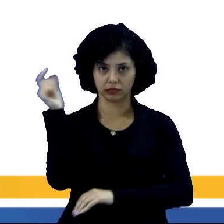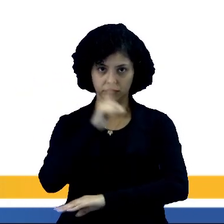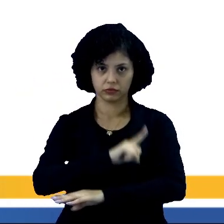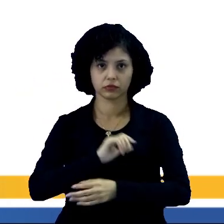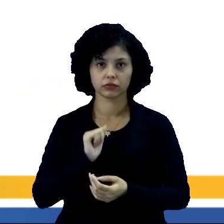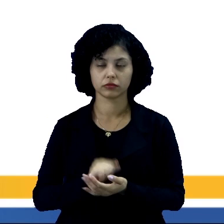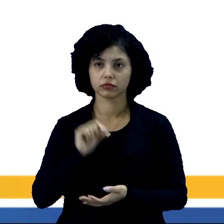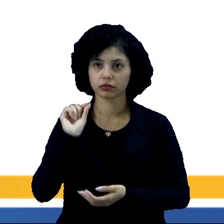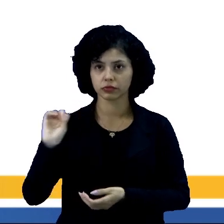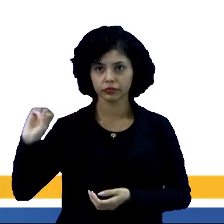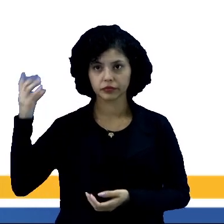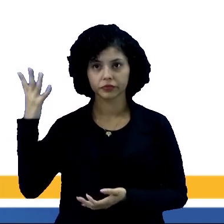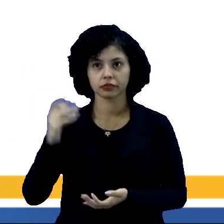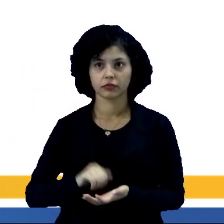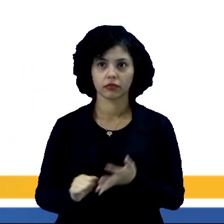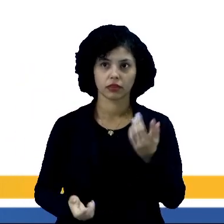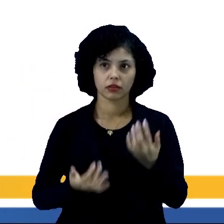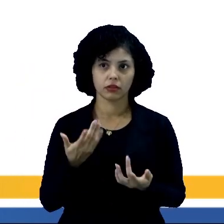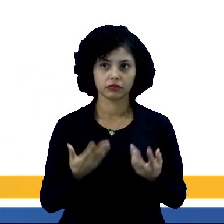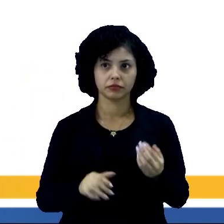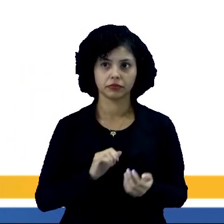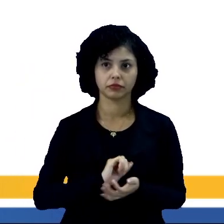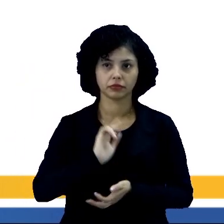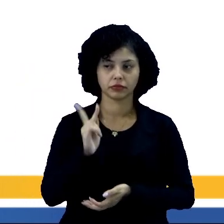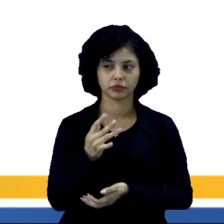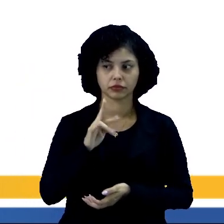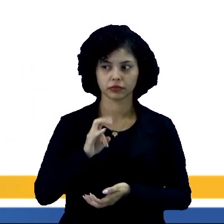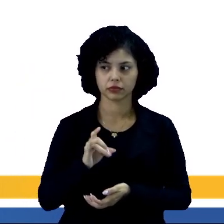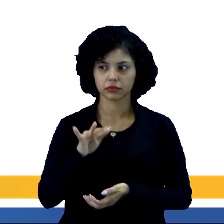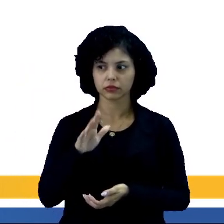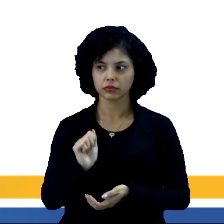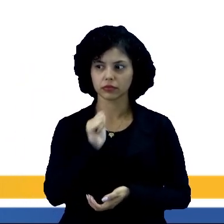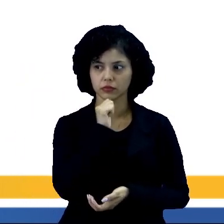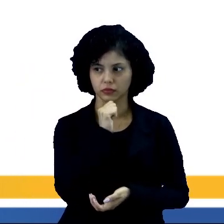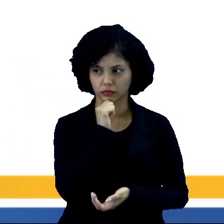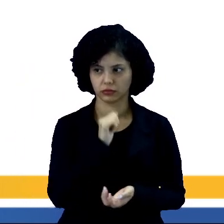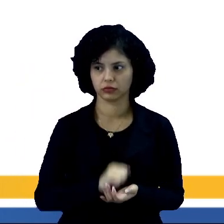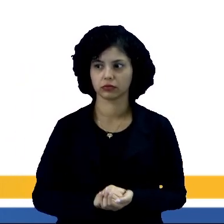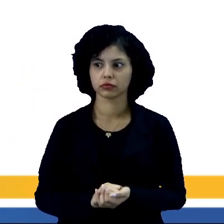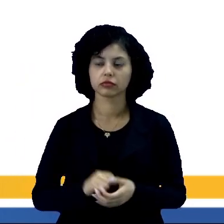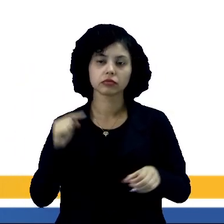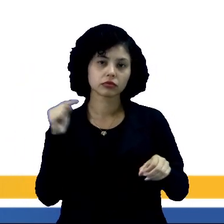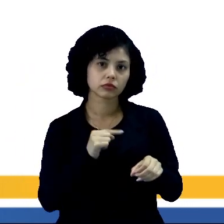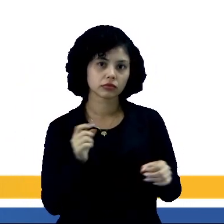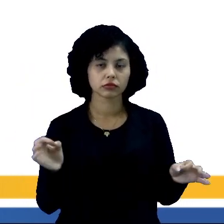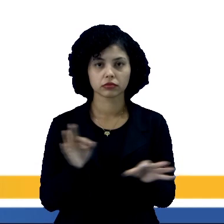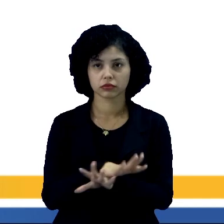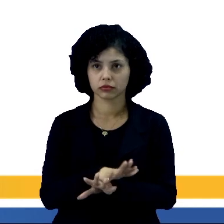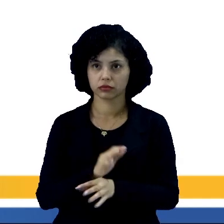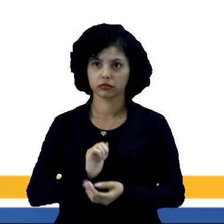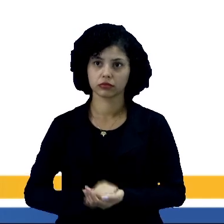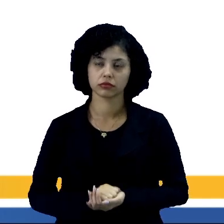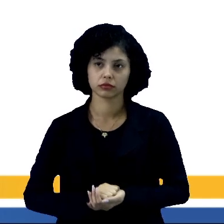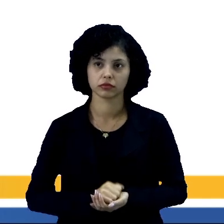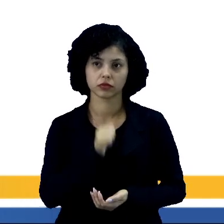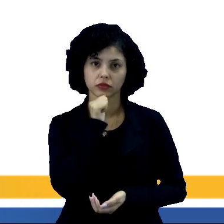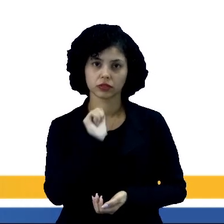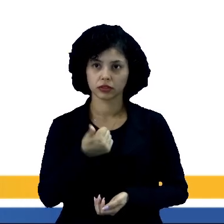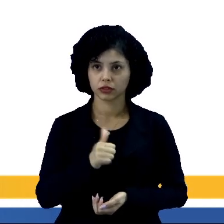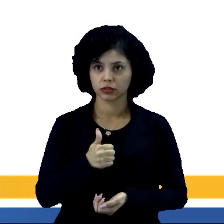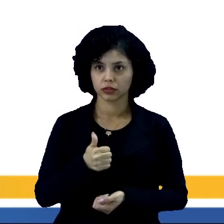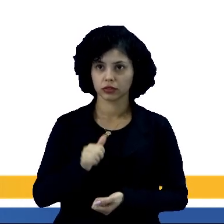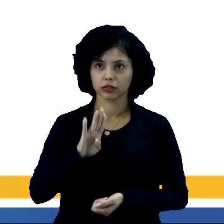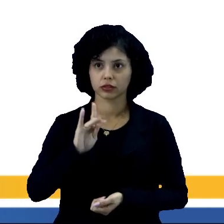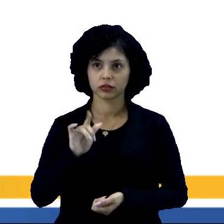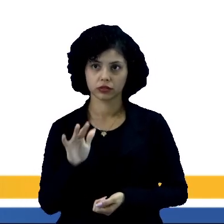está acontecendo aí a queima do hidrogênio, ou seja, no seu núcleo está acontecendo essa queima. E após 11